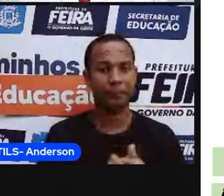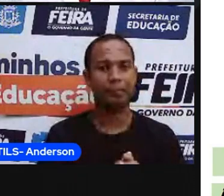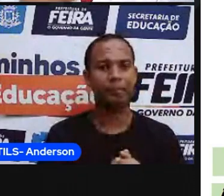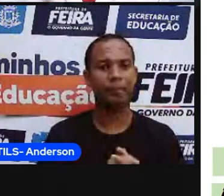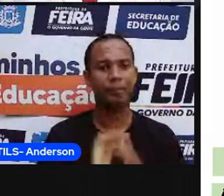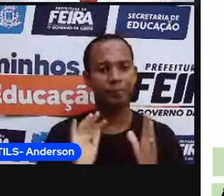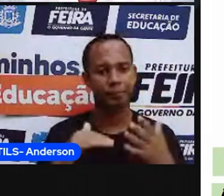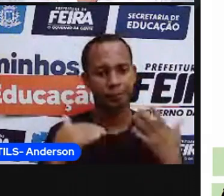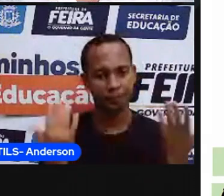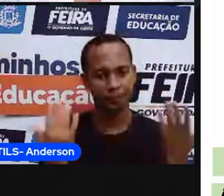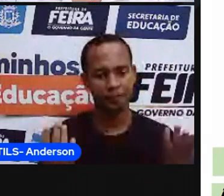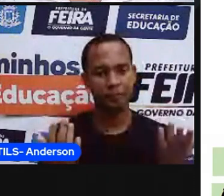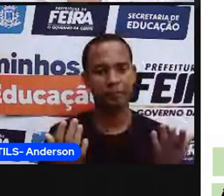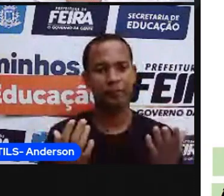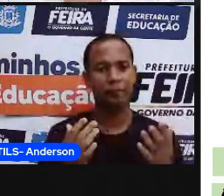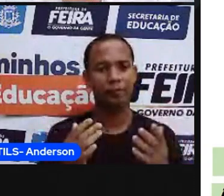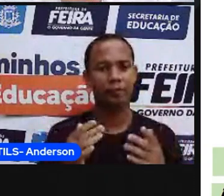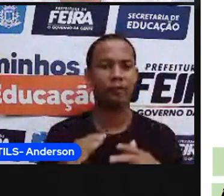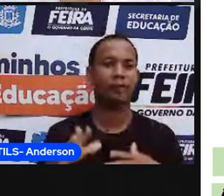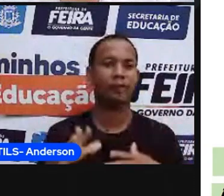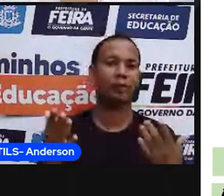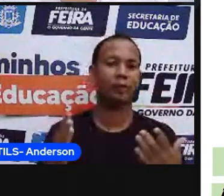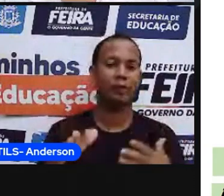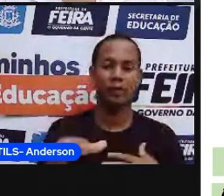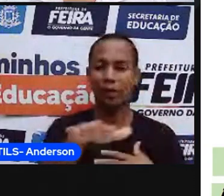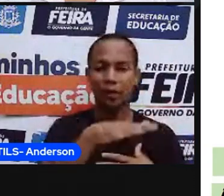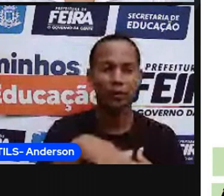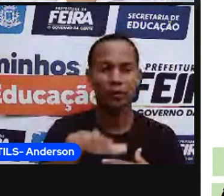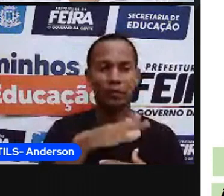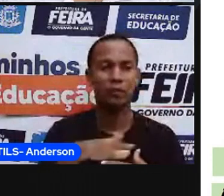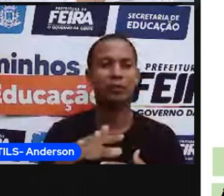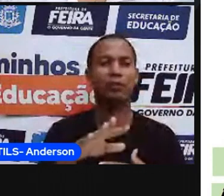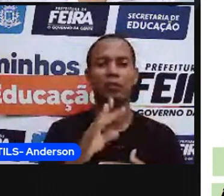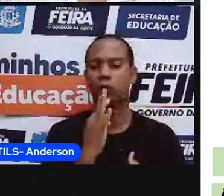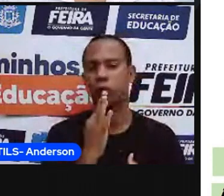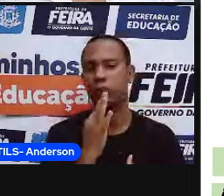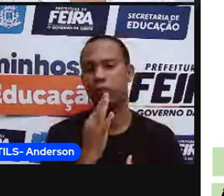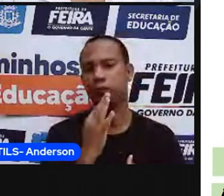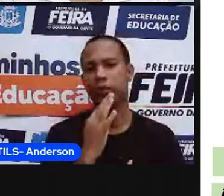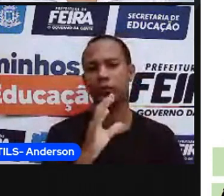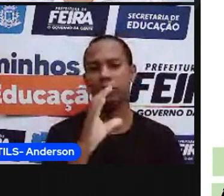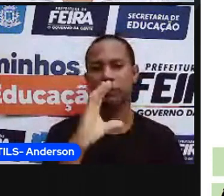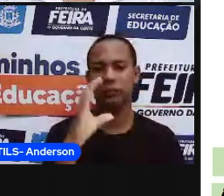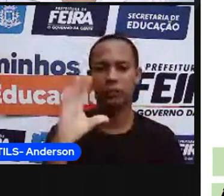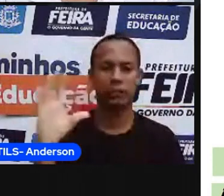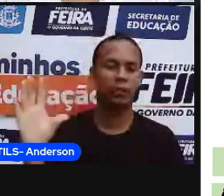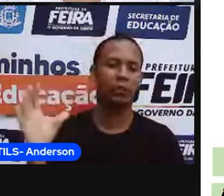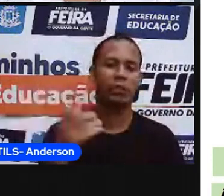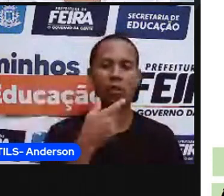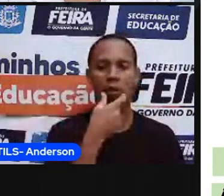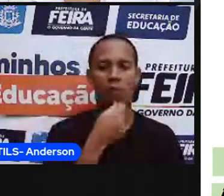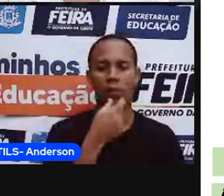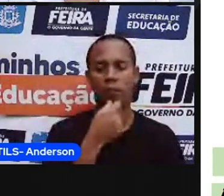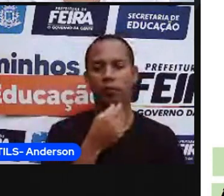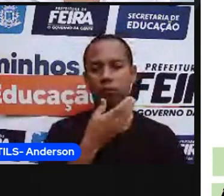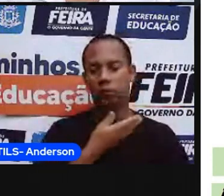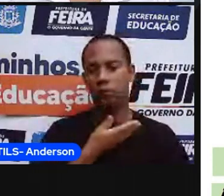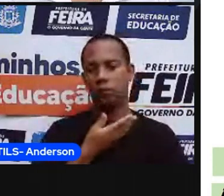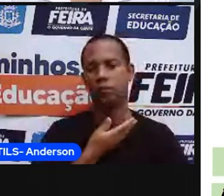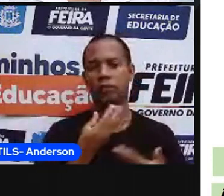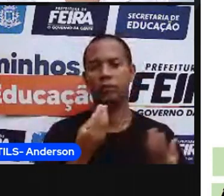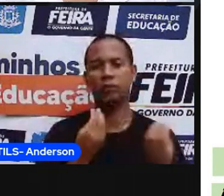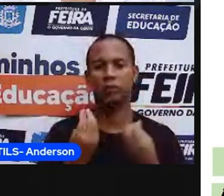Bom, área de conhecimento, a Pro já falou com vocês que será o quê? Ciências humanas, né? A aula da Pro Maria acompanhada aqui por